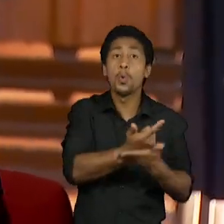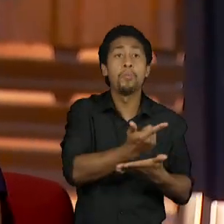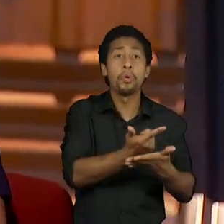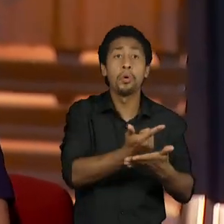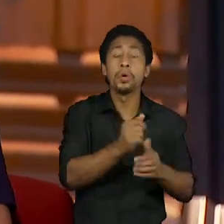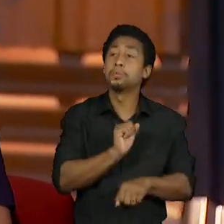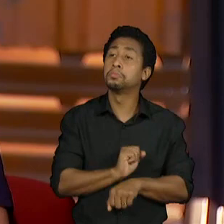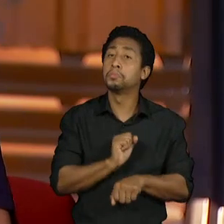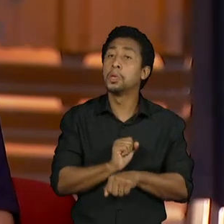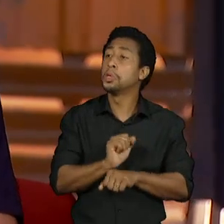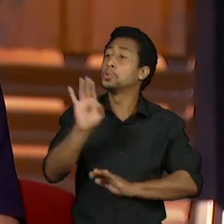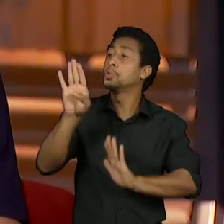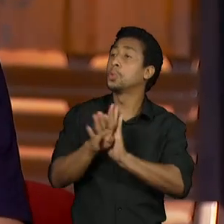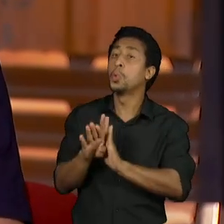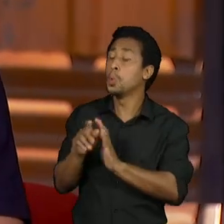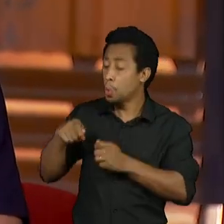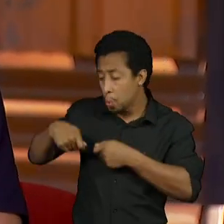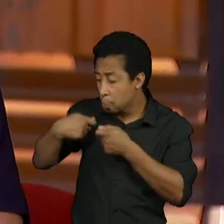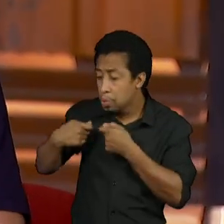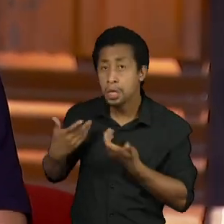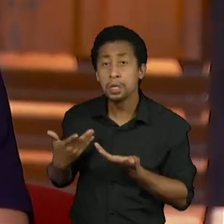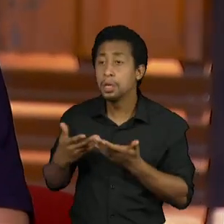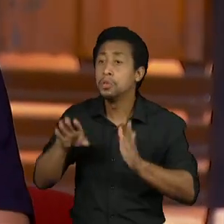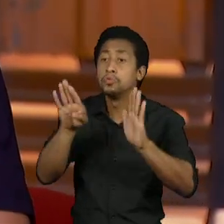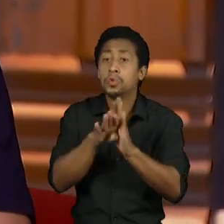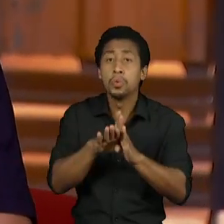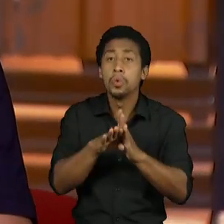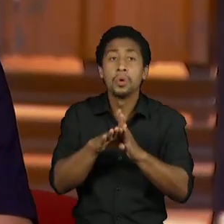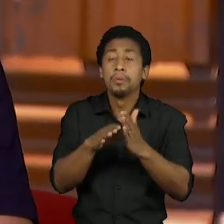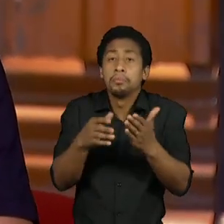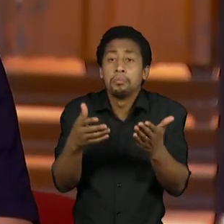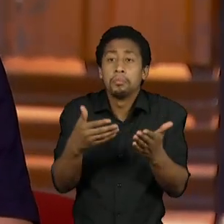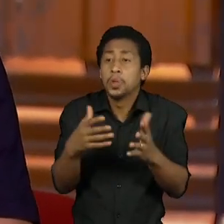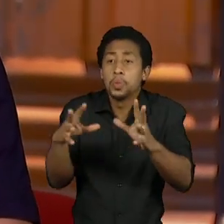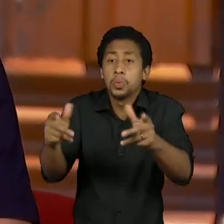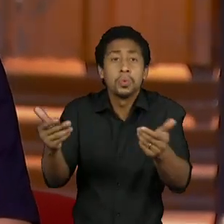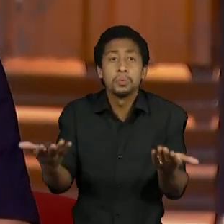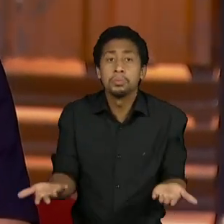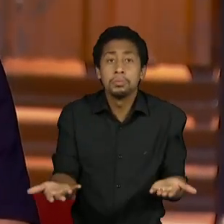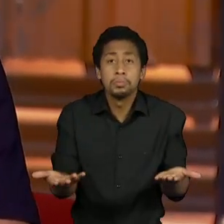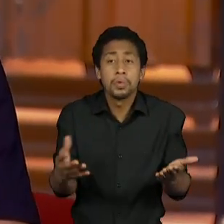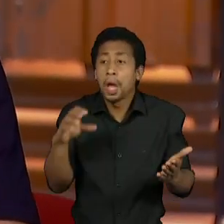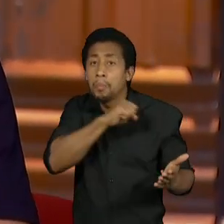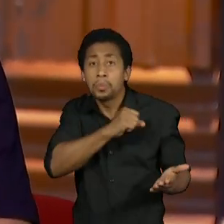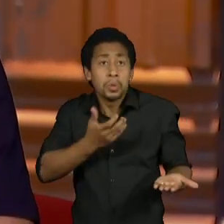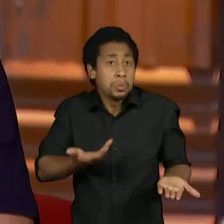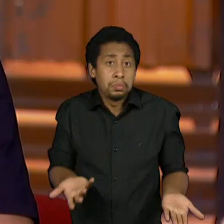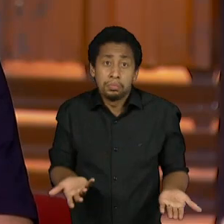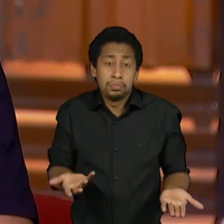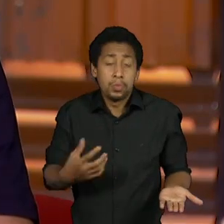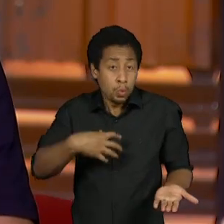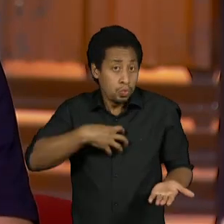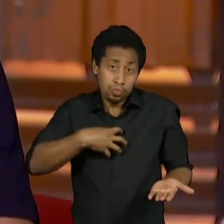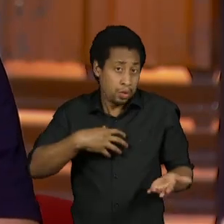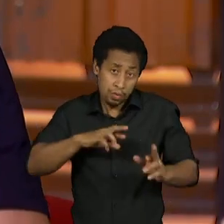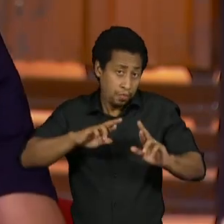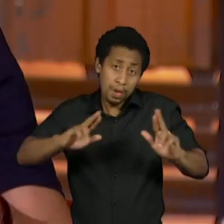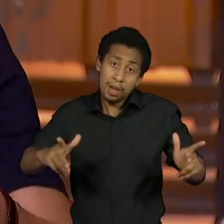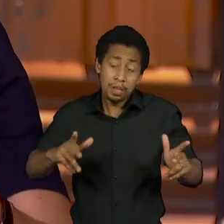relação diferente. Sim. Quando você tem uma relação com sons, em que os